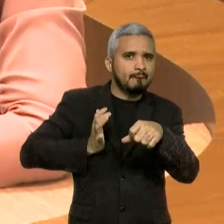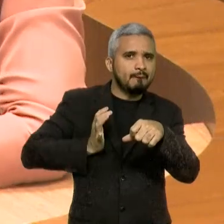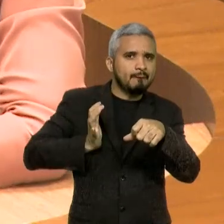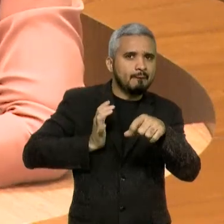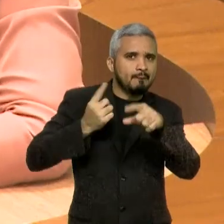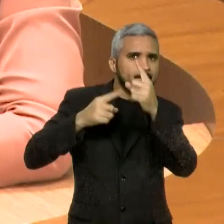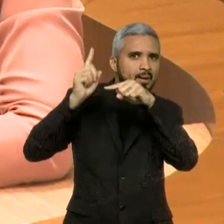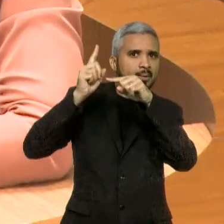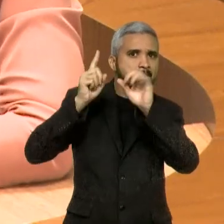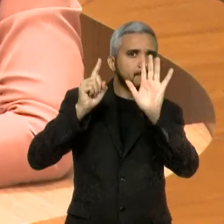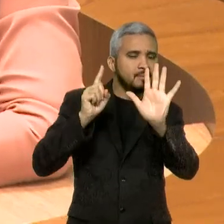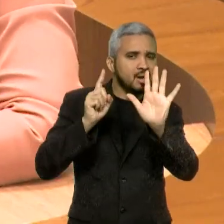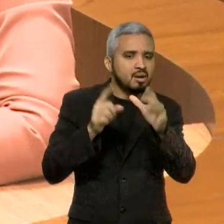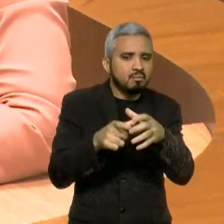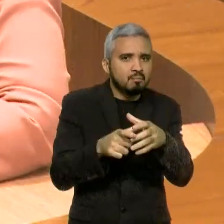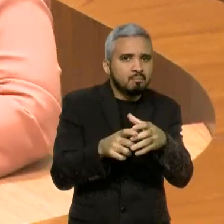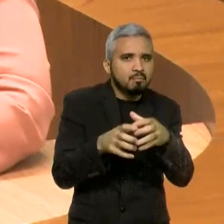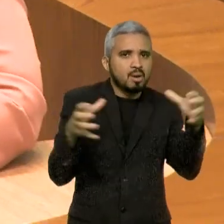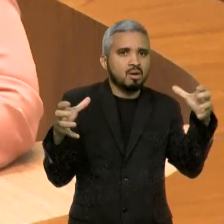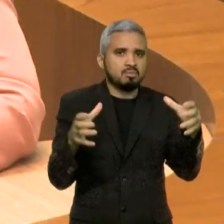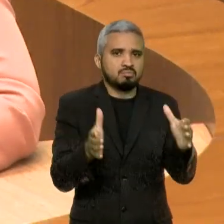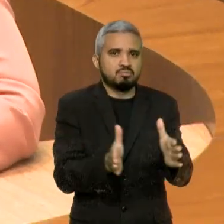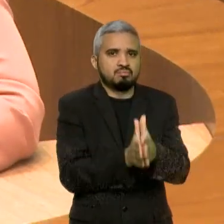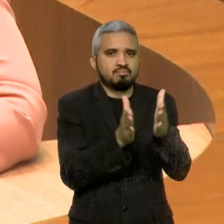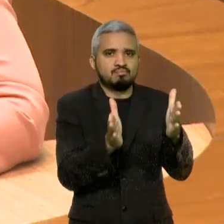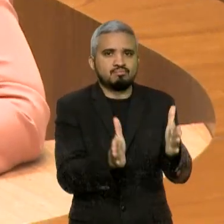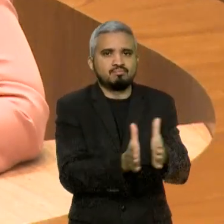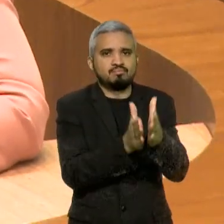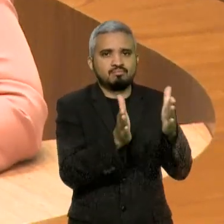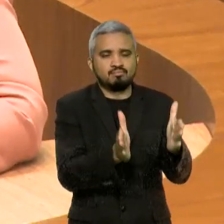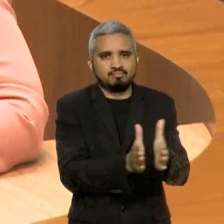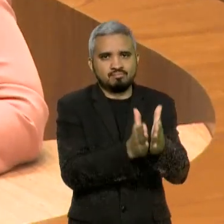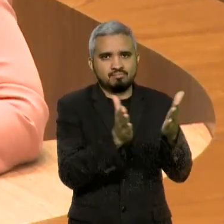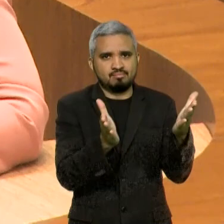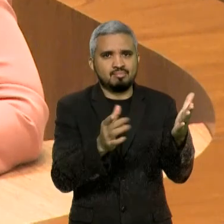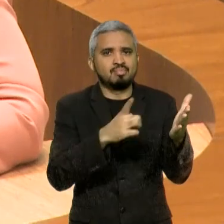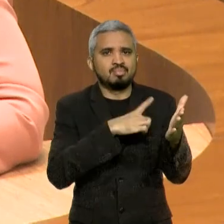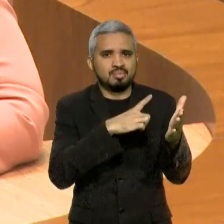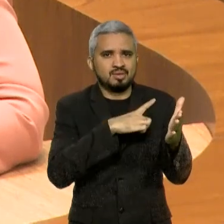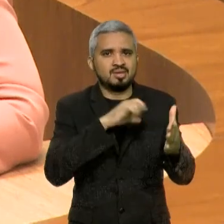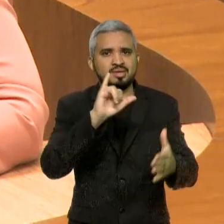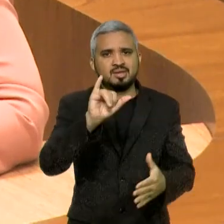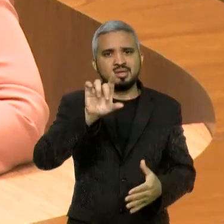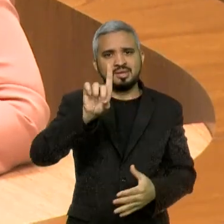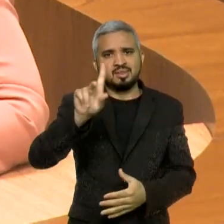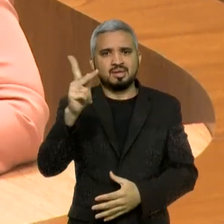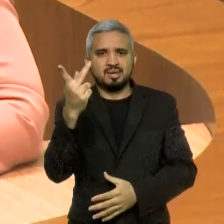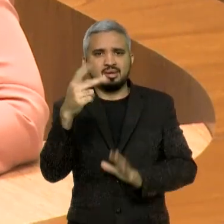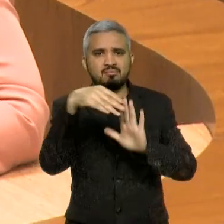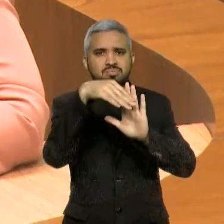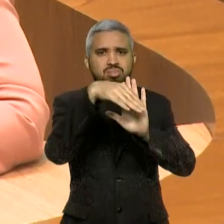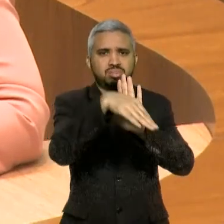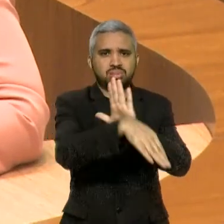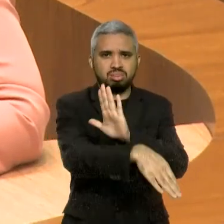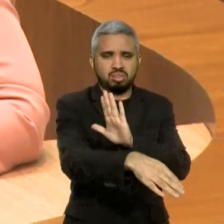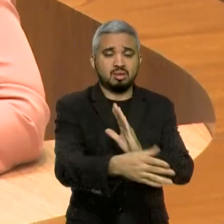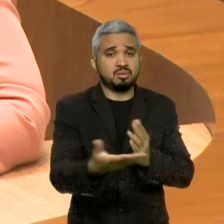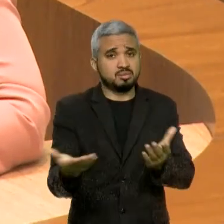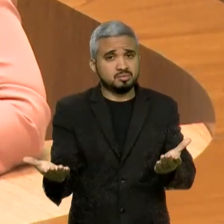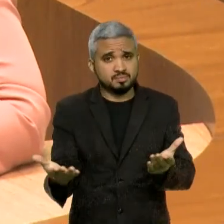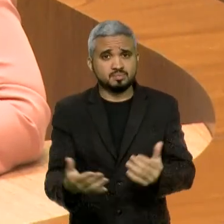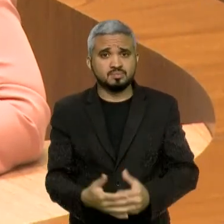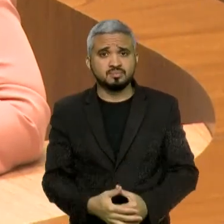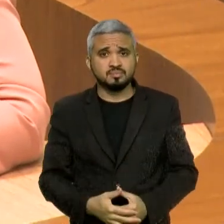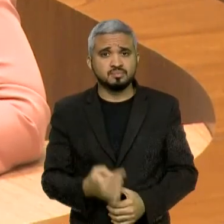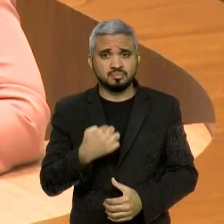seu estado com índices tão pobres de desenvolvimento humano eu acredito que assim